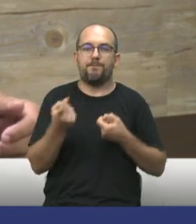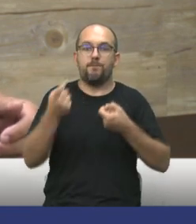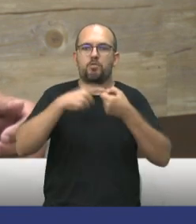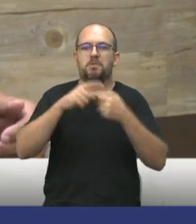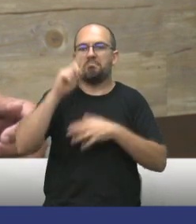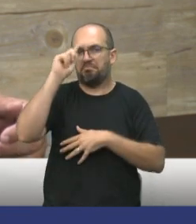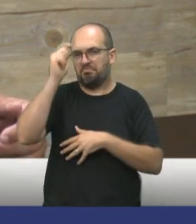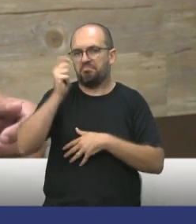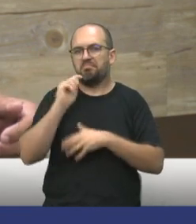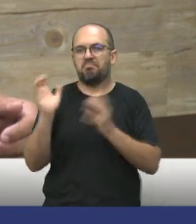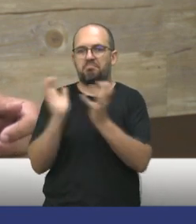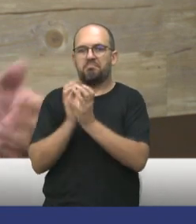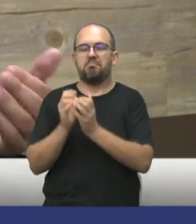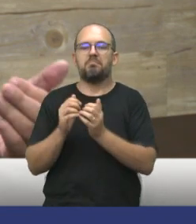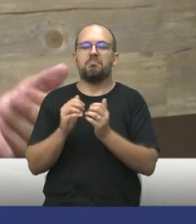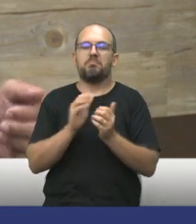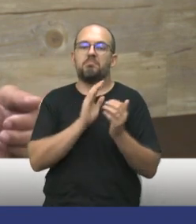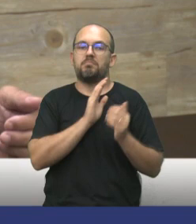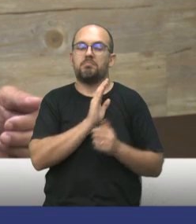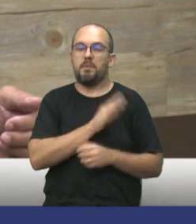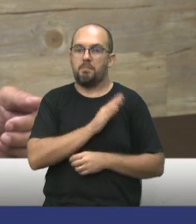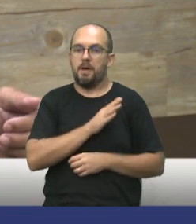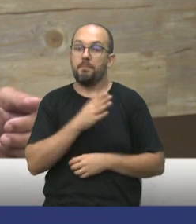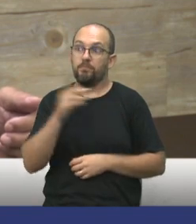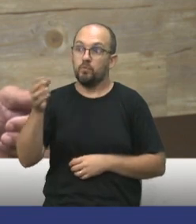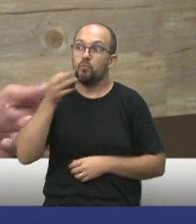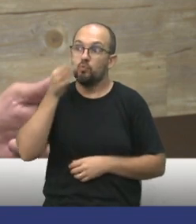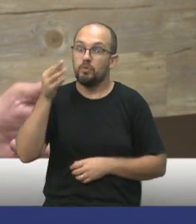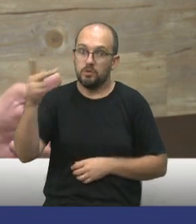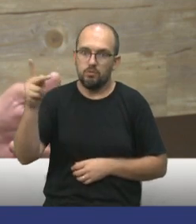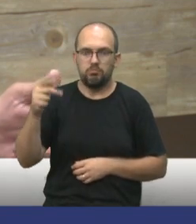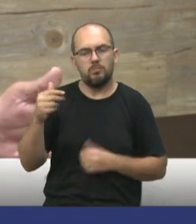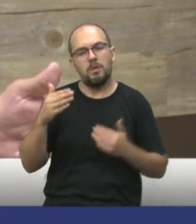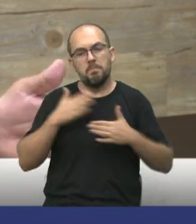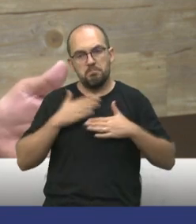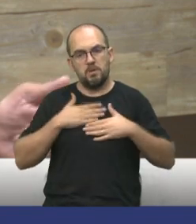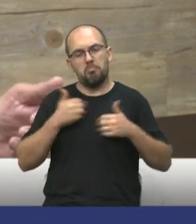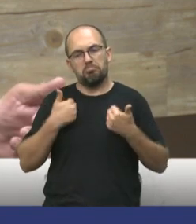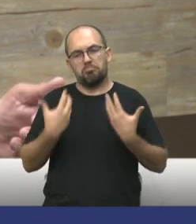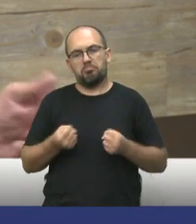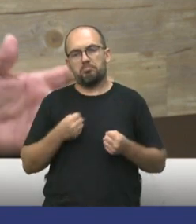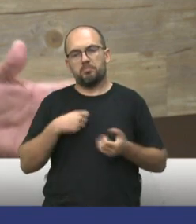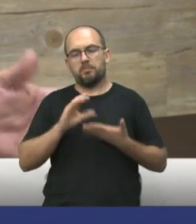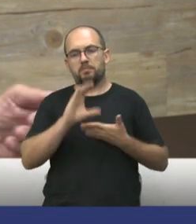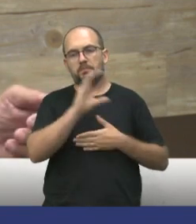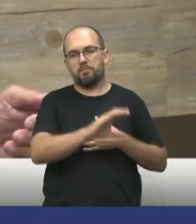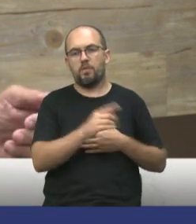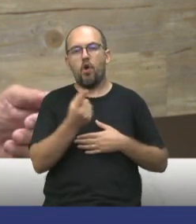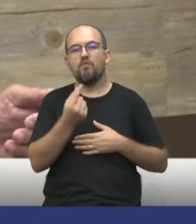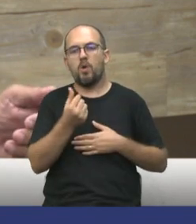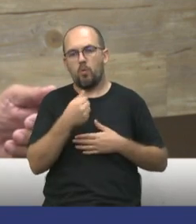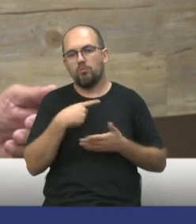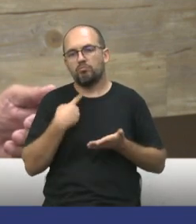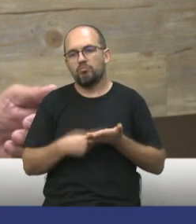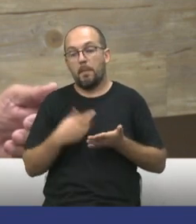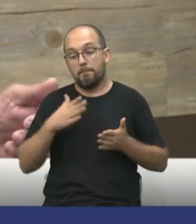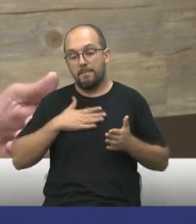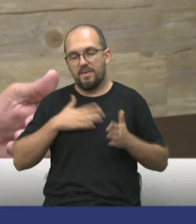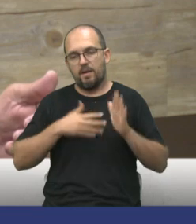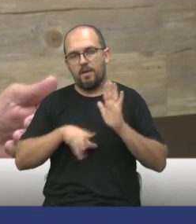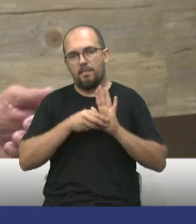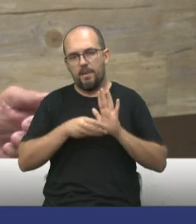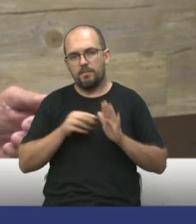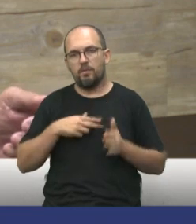tirar o chapéu, e sua sugestão, eu, pelo menos da minha parte, eu vou direcionar um valor das minhas